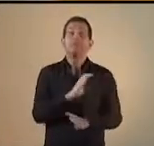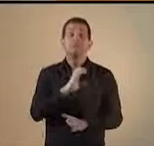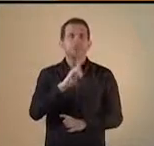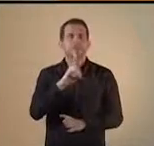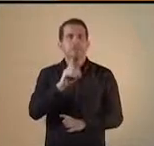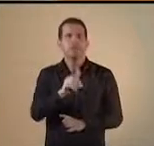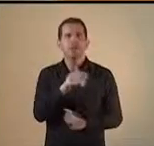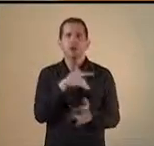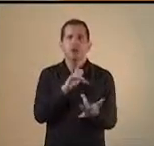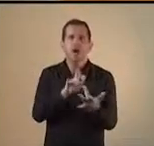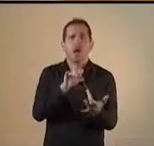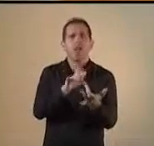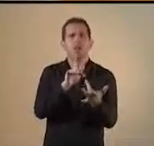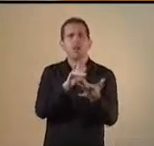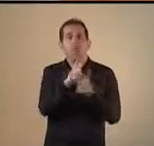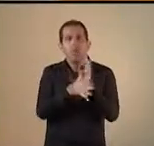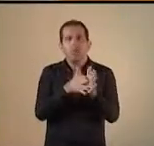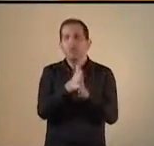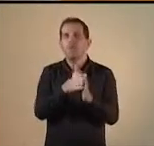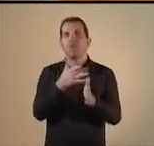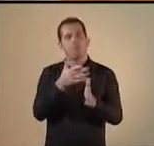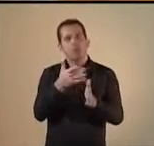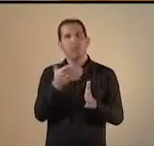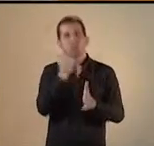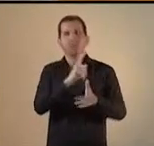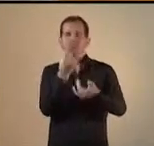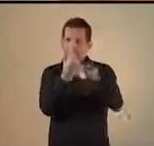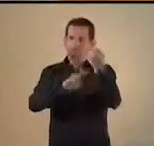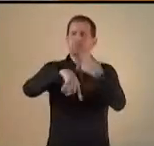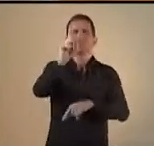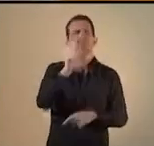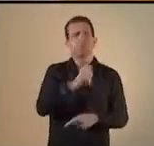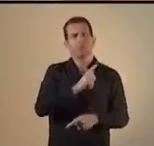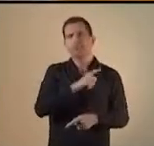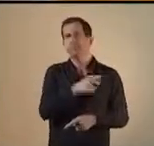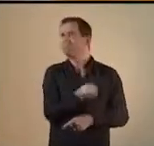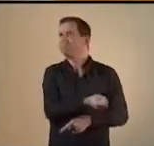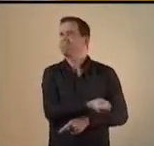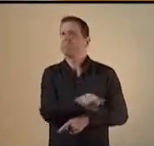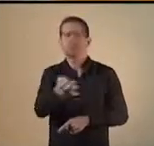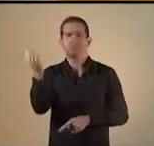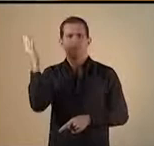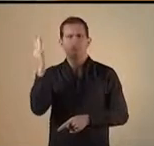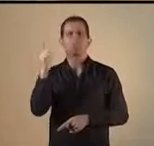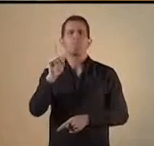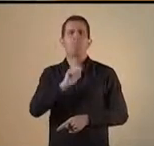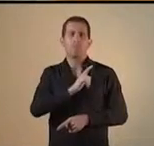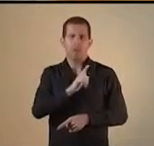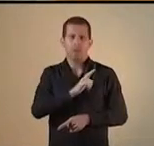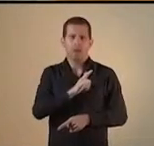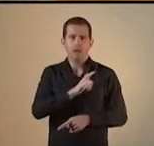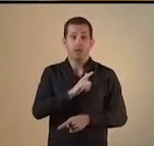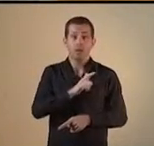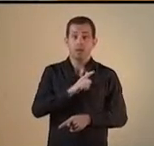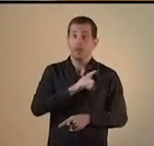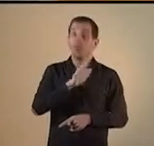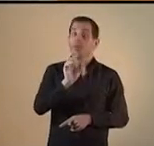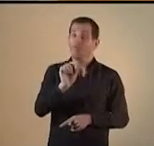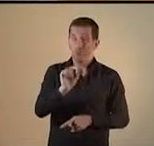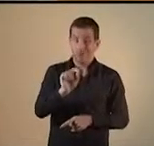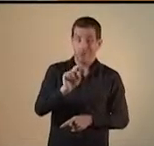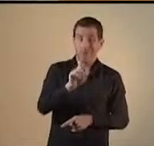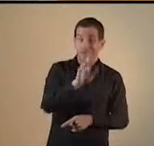língua de sinais, mais cedo ela pode se desenvolver, né? Nós temos vários casos onde crianças